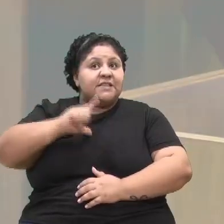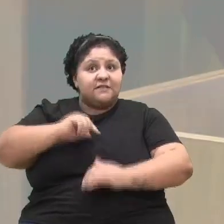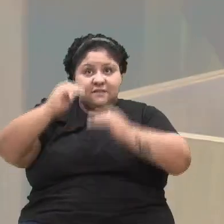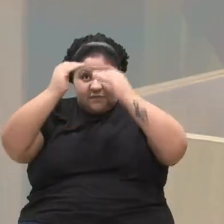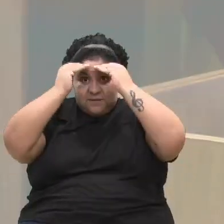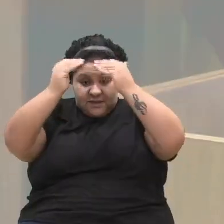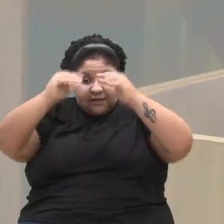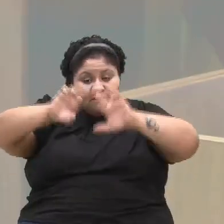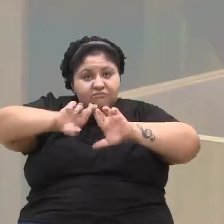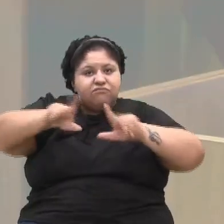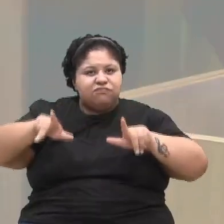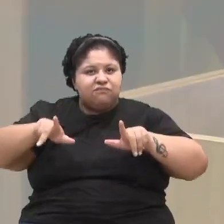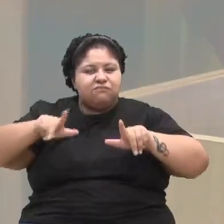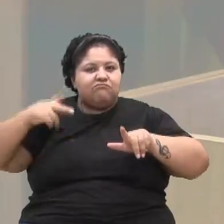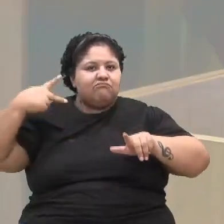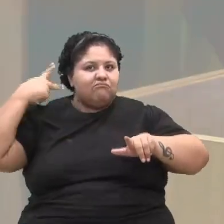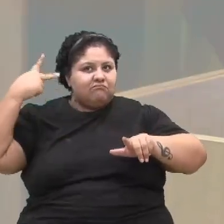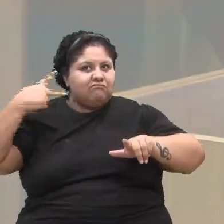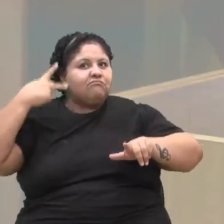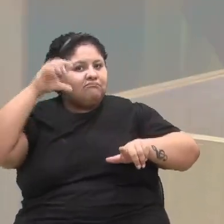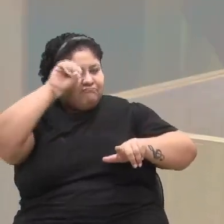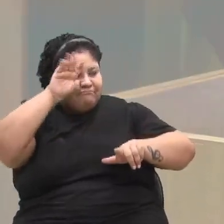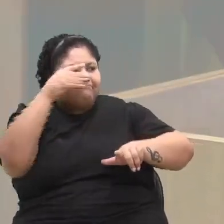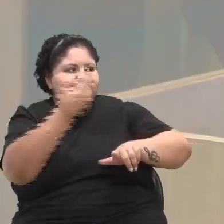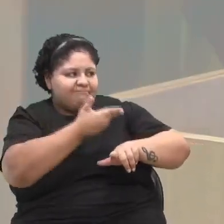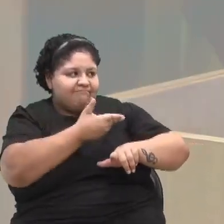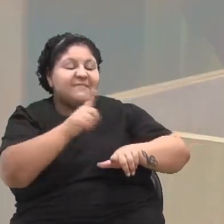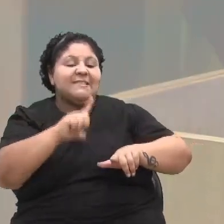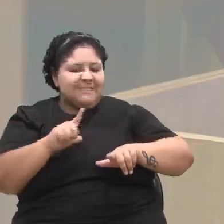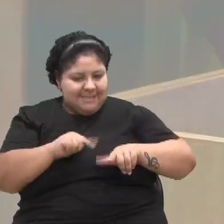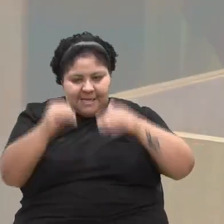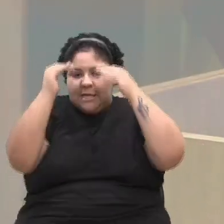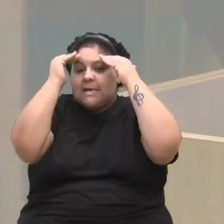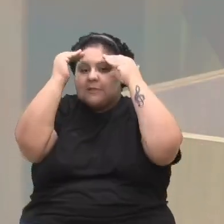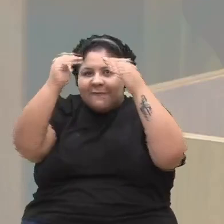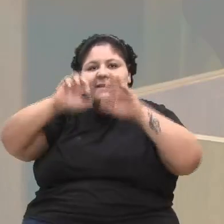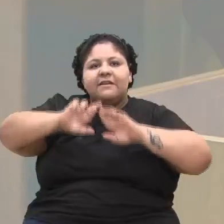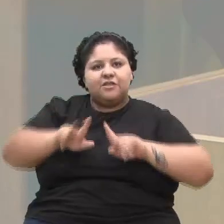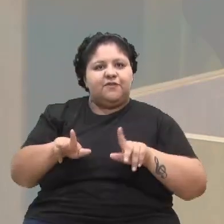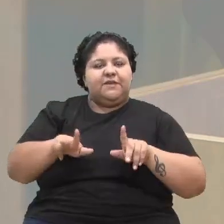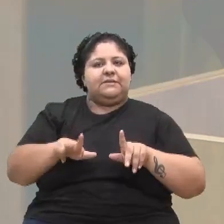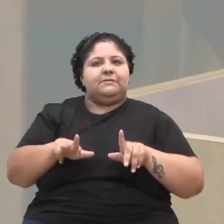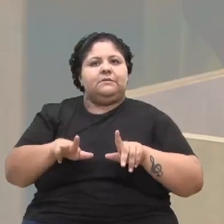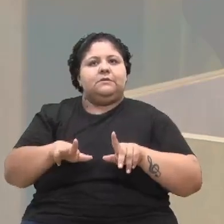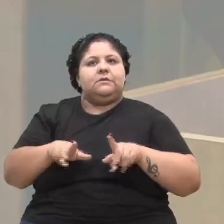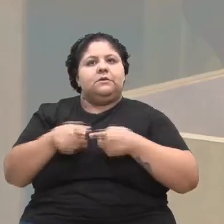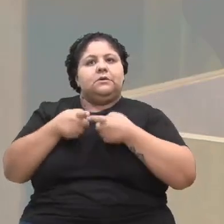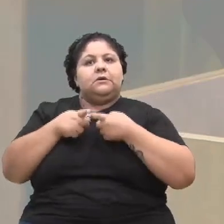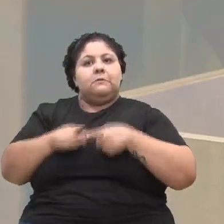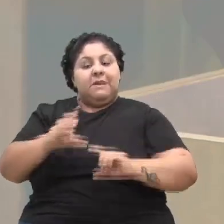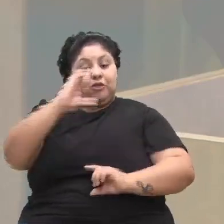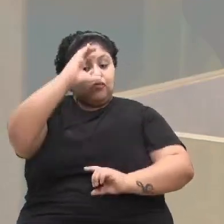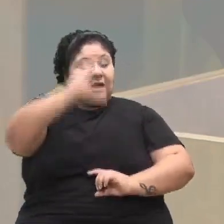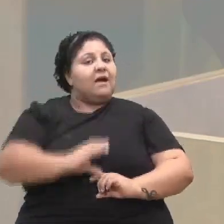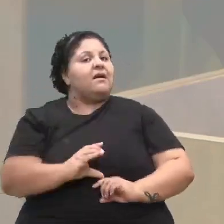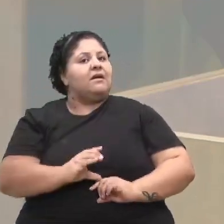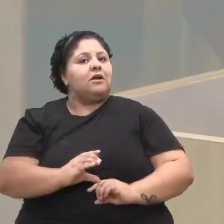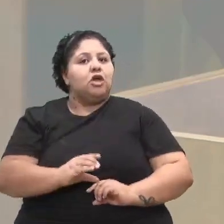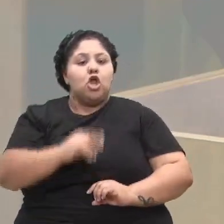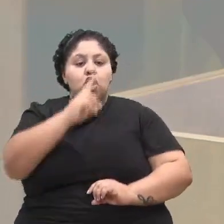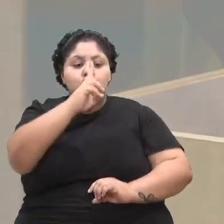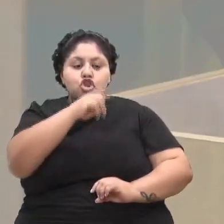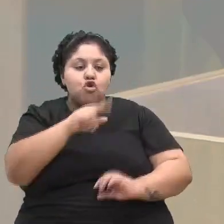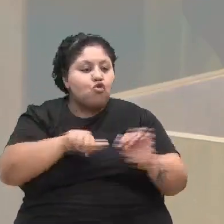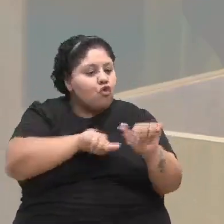as diferenças, vereador Fiuza. A gente tem que respeitar as diferenças. Mas o caráter nunca